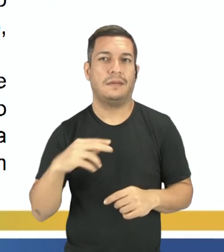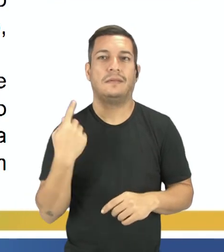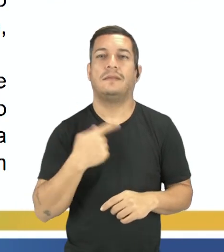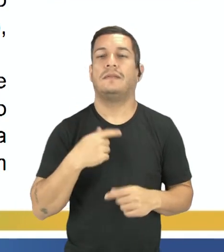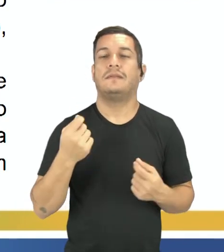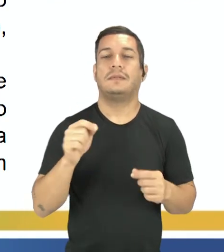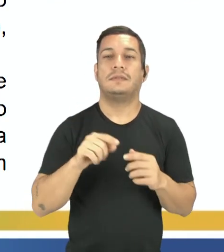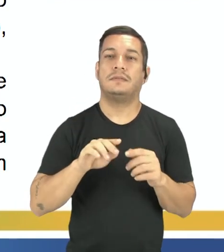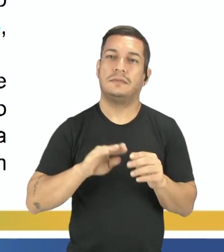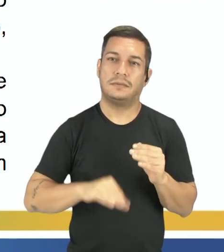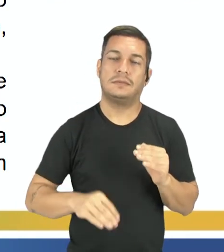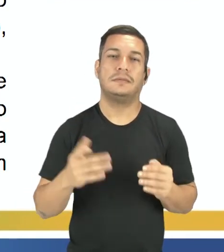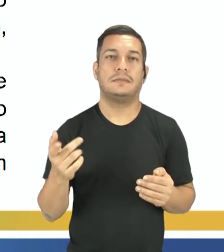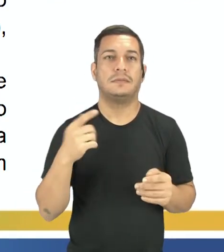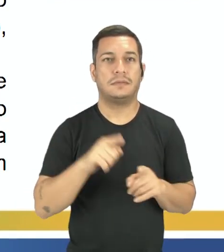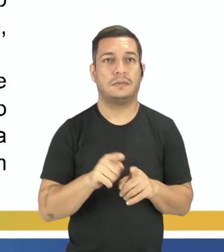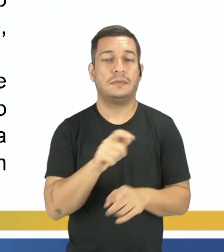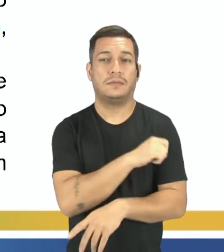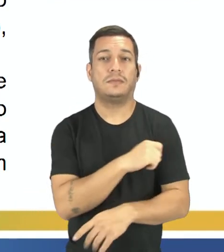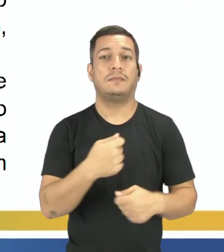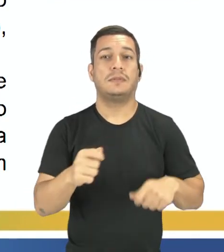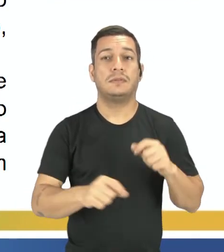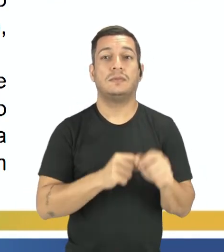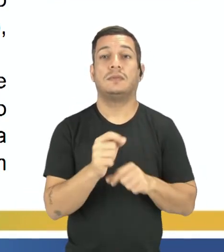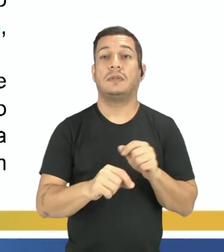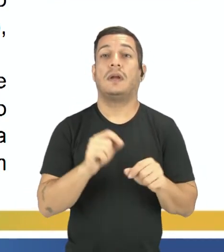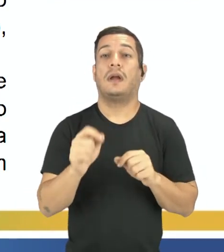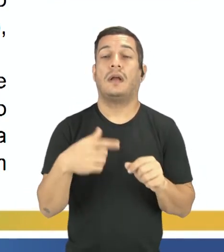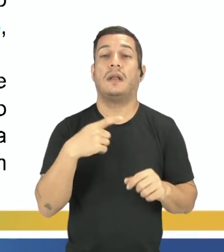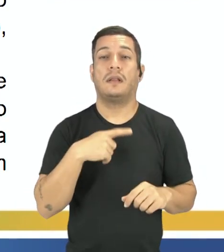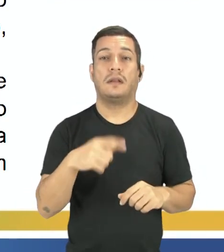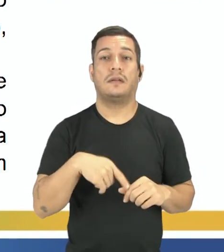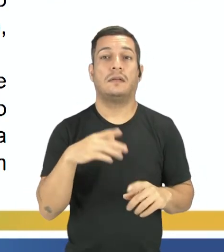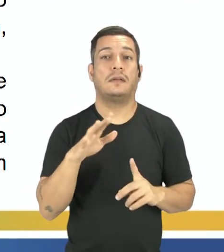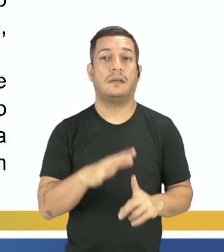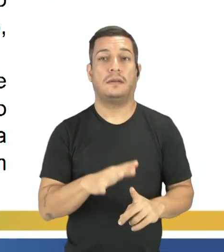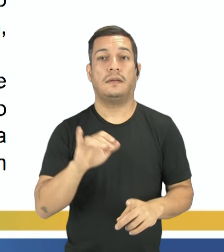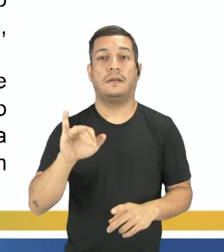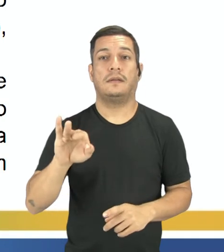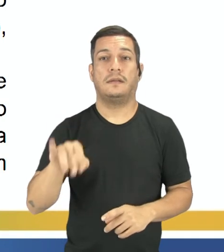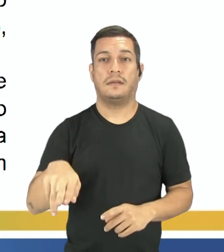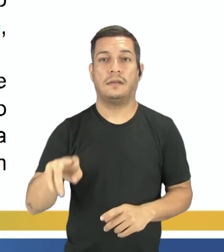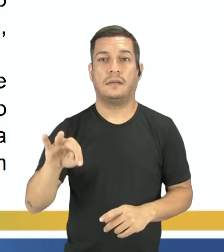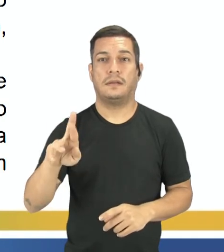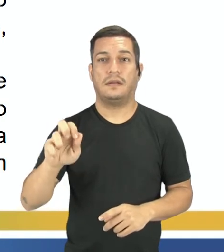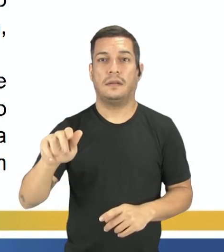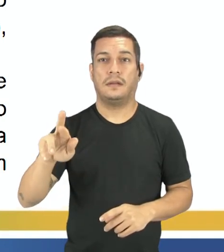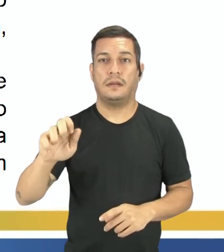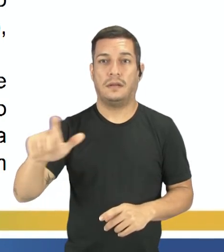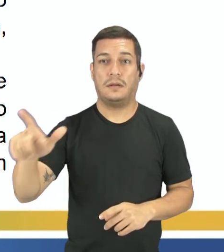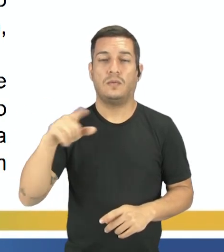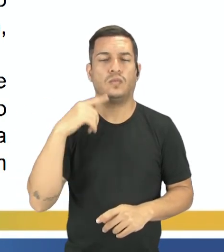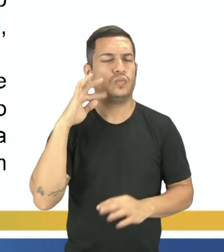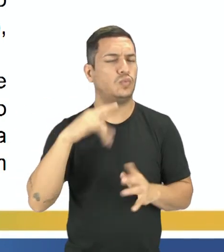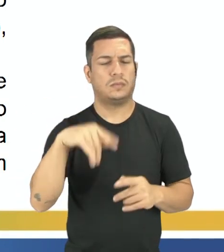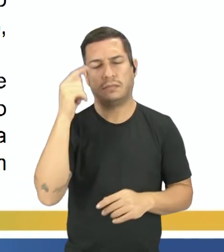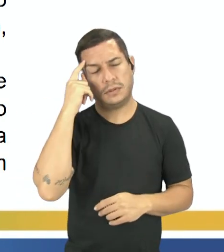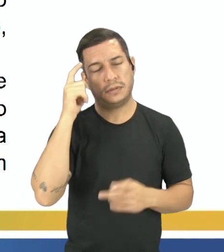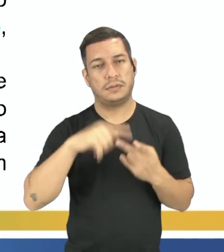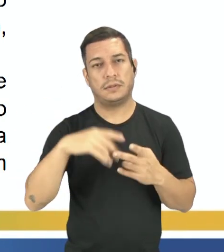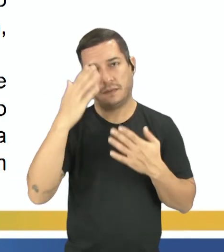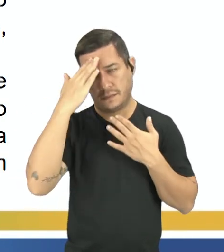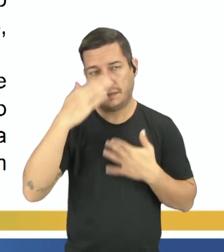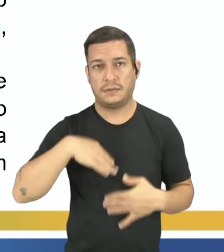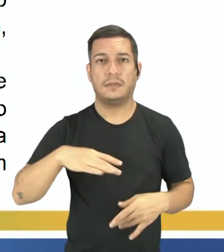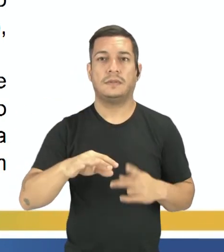devemos desconsiderar. O aluno ele deve ser trabalhado de forma integral, o todo, o pensar, o